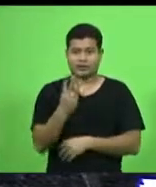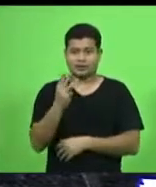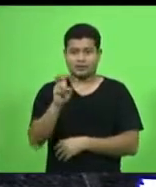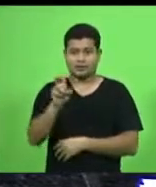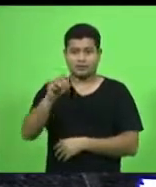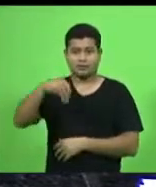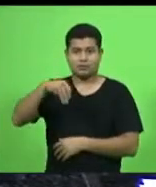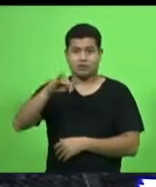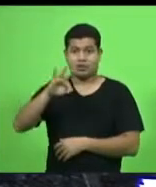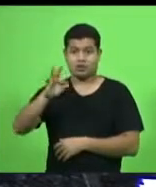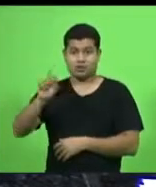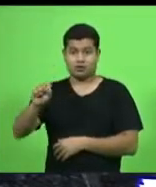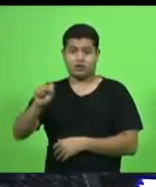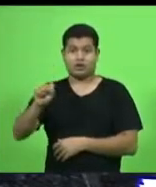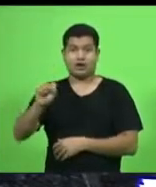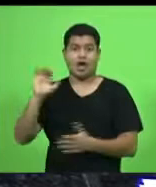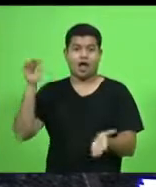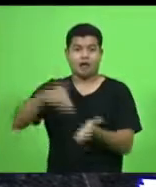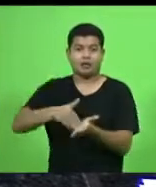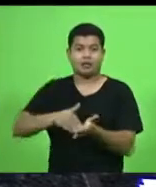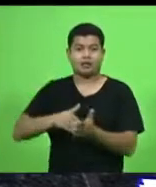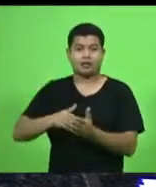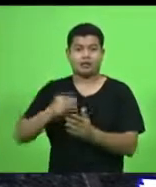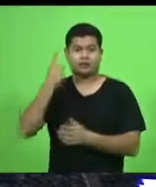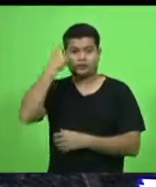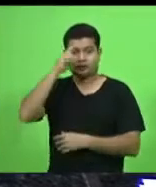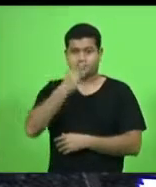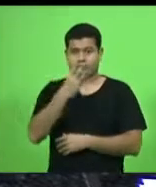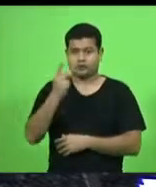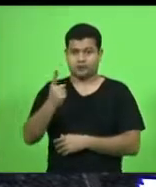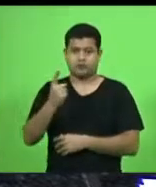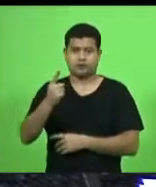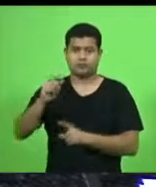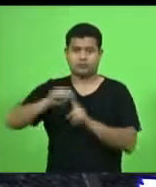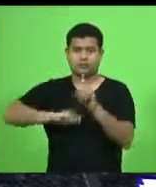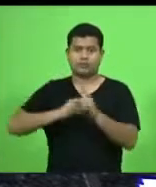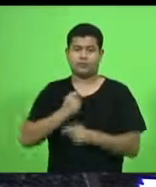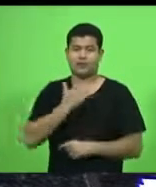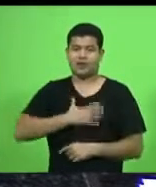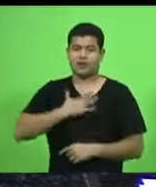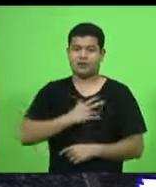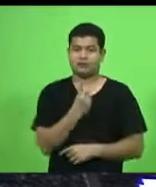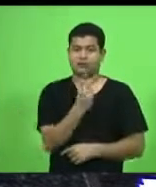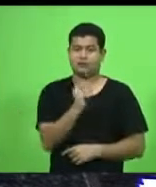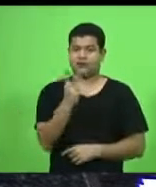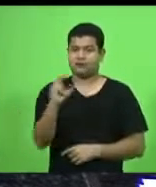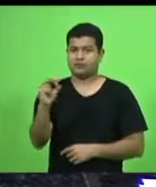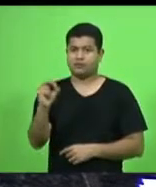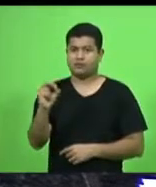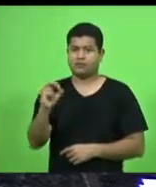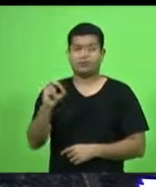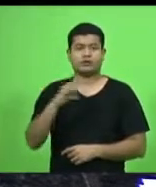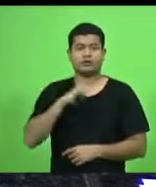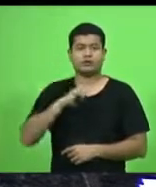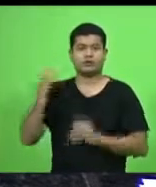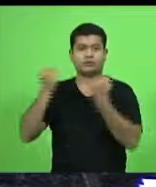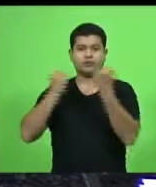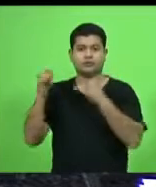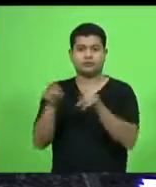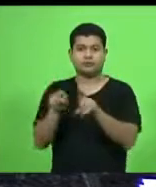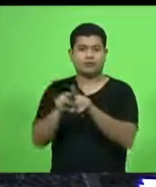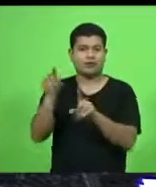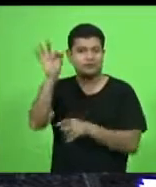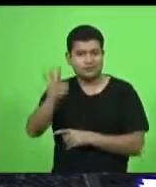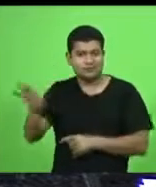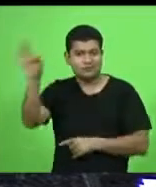de 2020. E nós também temos informação de que a União, através de ordens